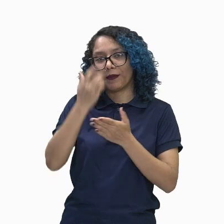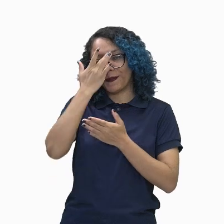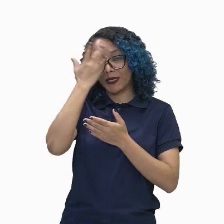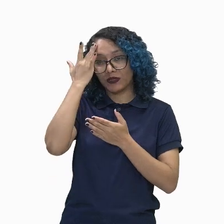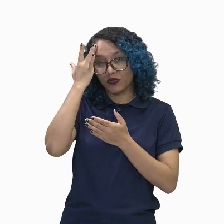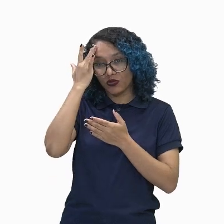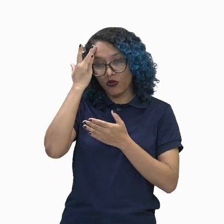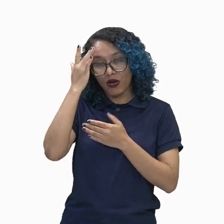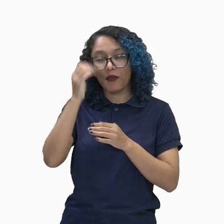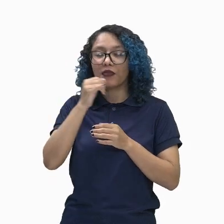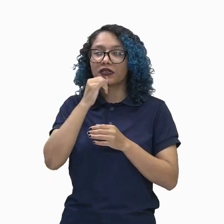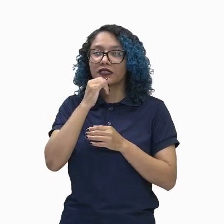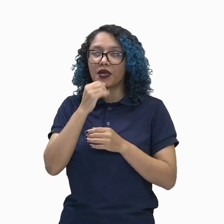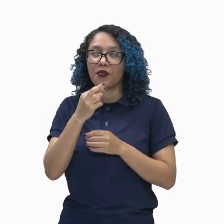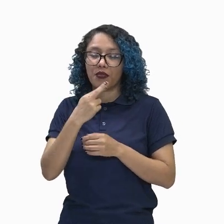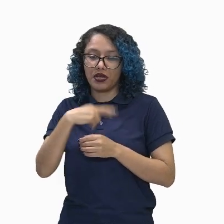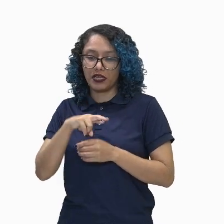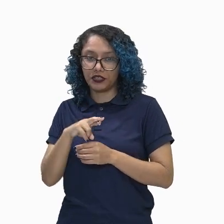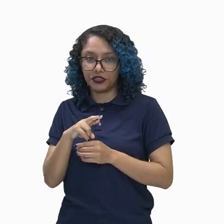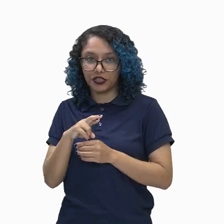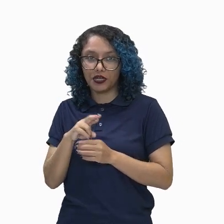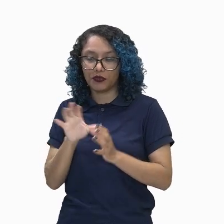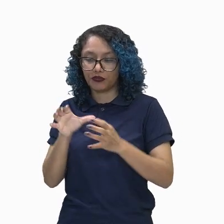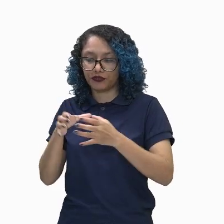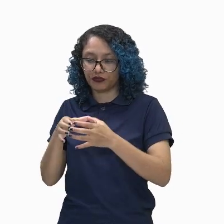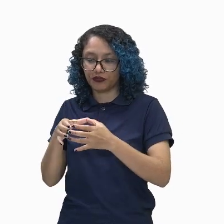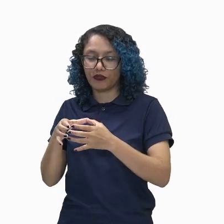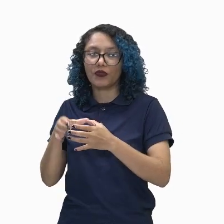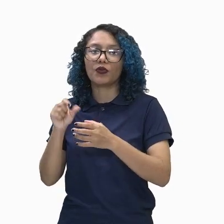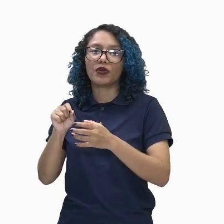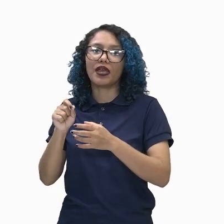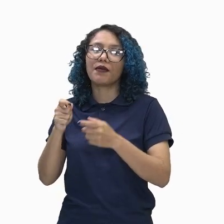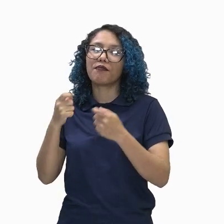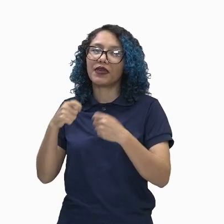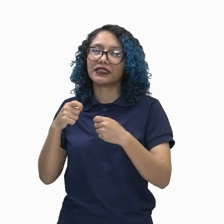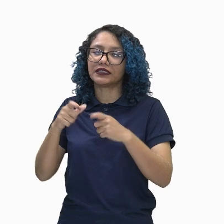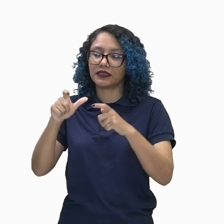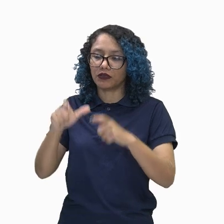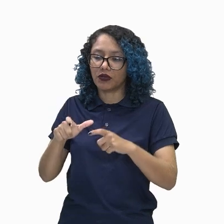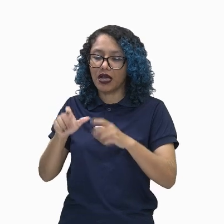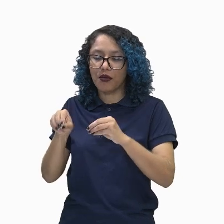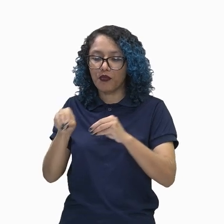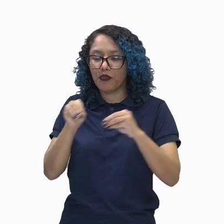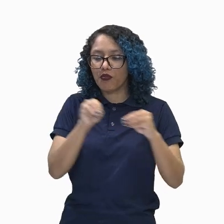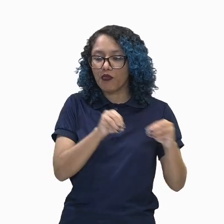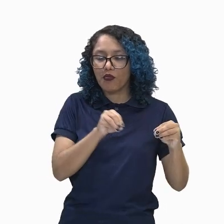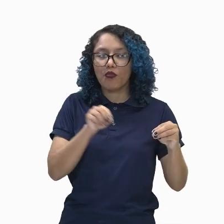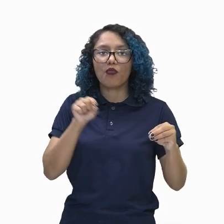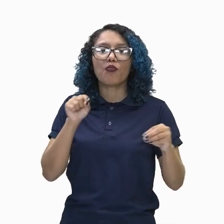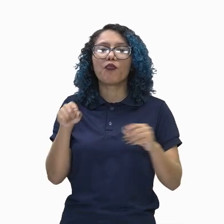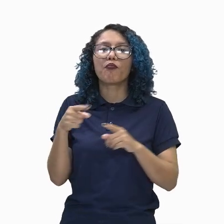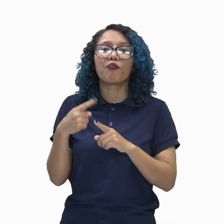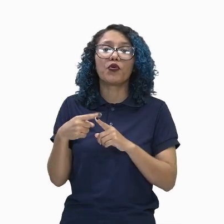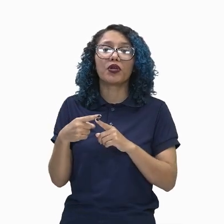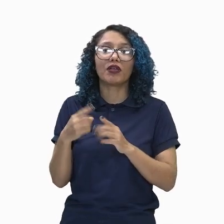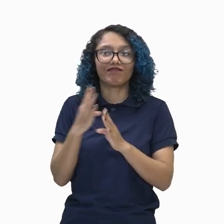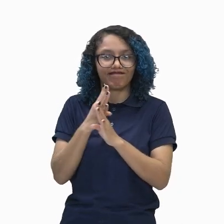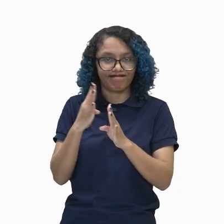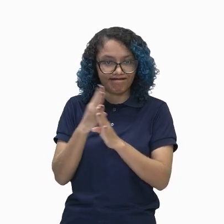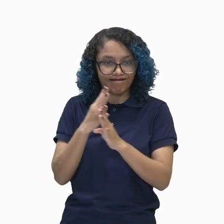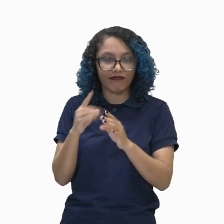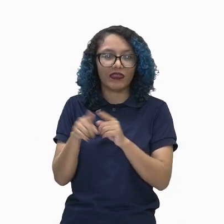ser de uma determinada religião, tenha que sair daquele local, do seu país, né?